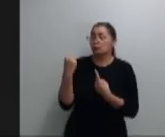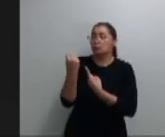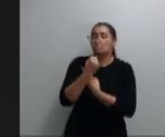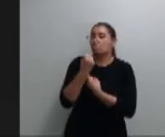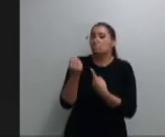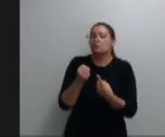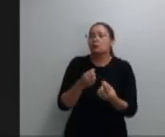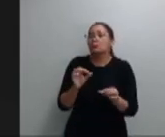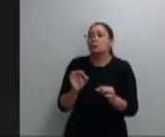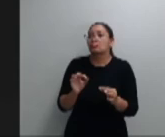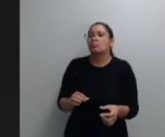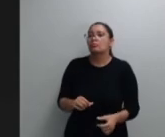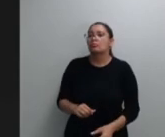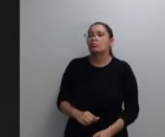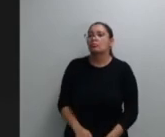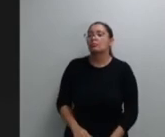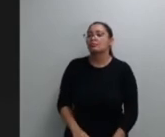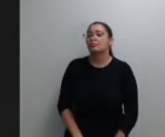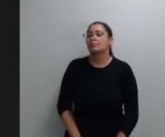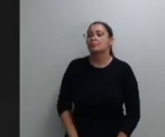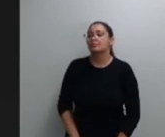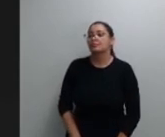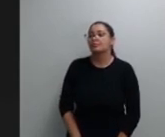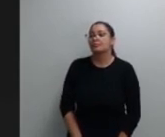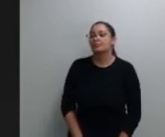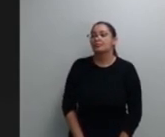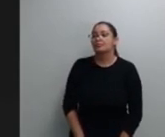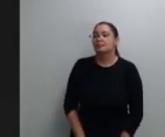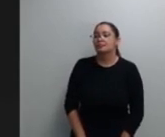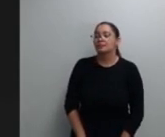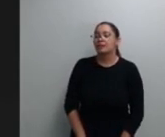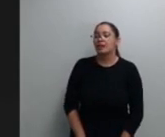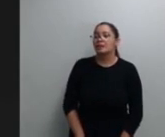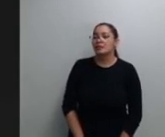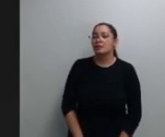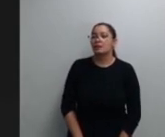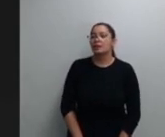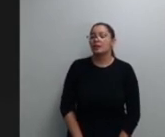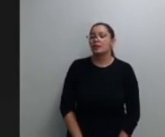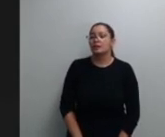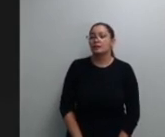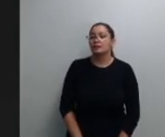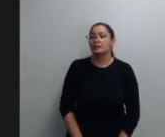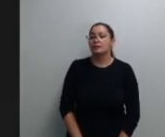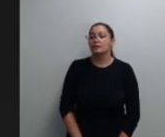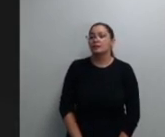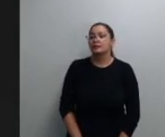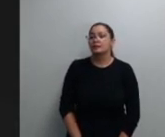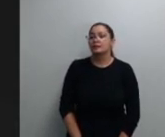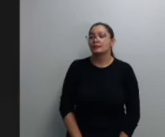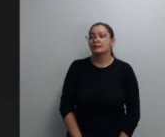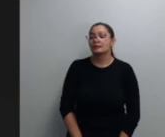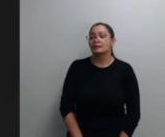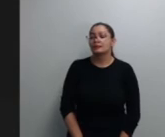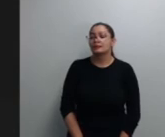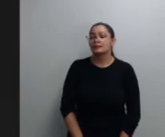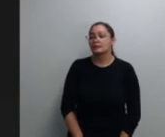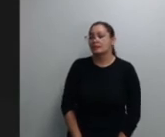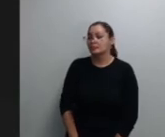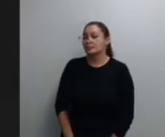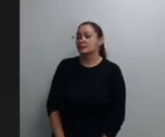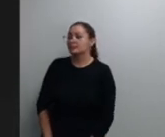quando se alterou o estatuto social para permitir que ingressasse na composição do contracionário